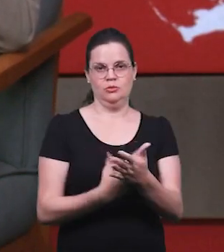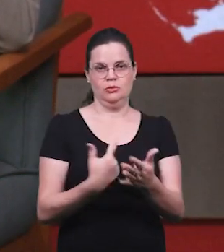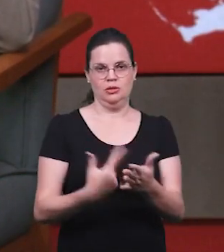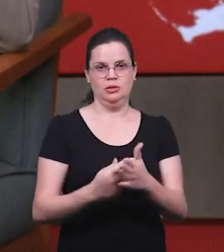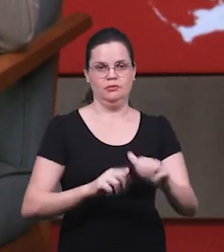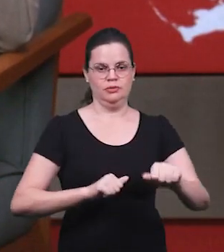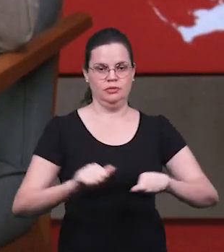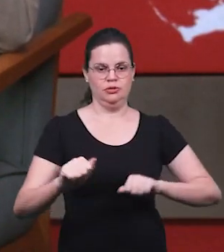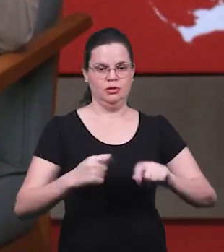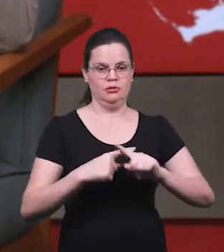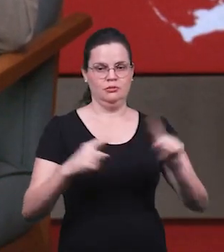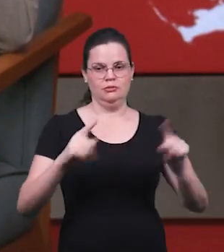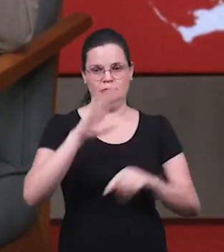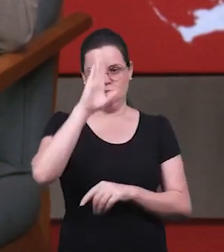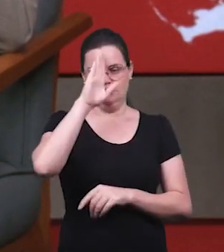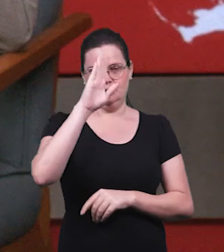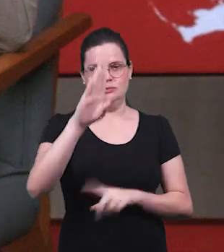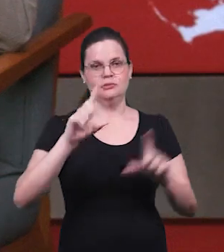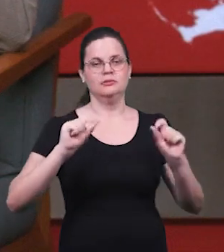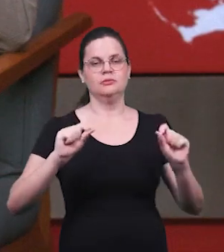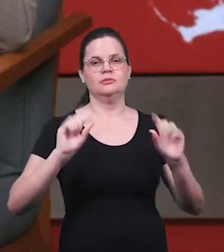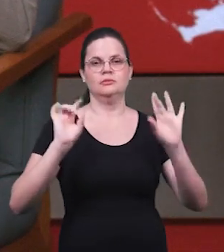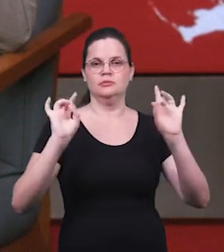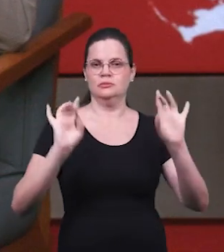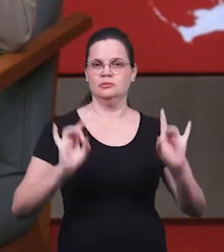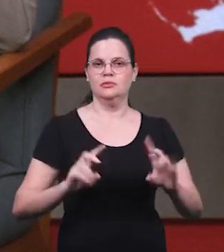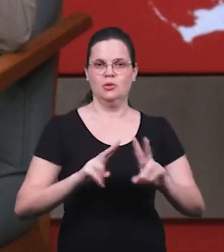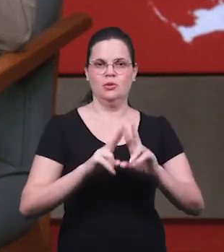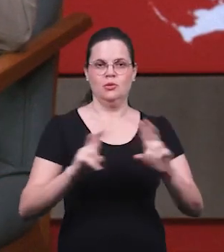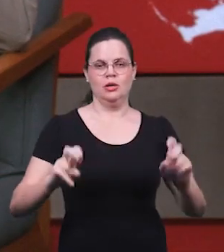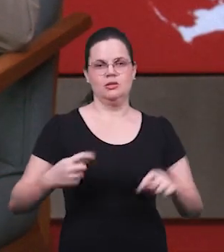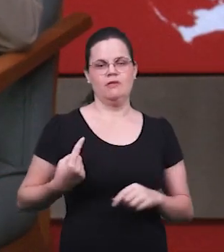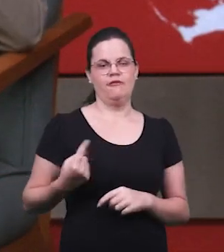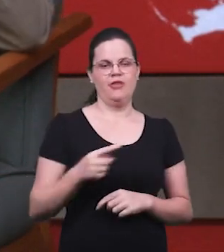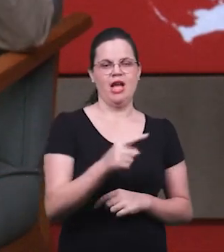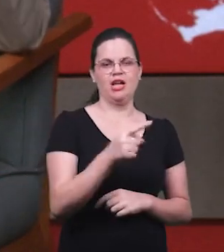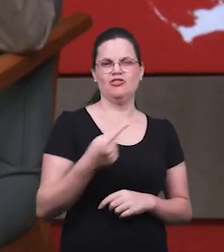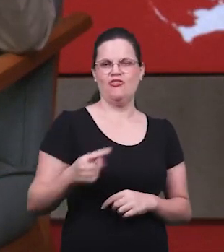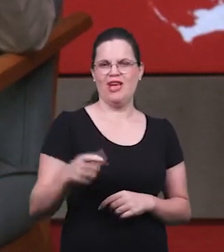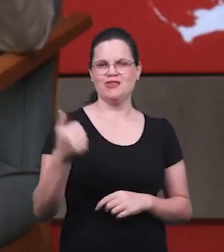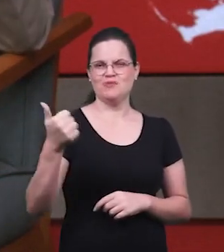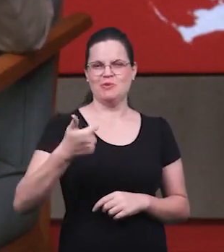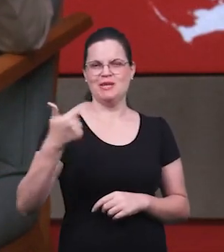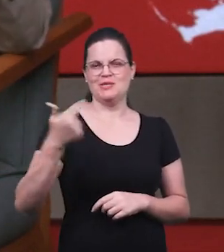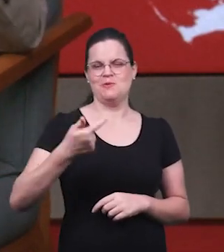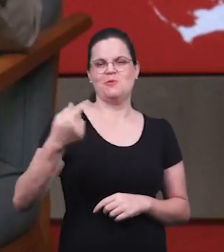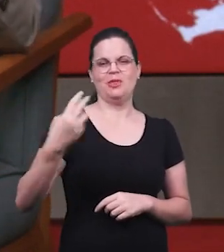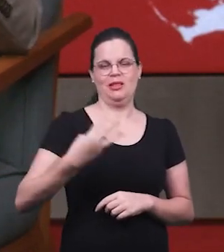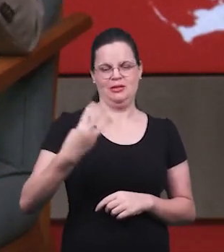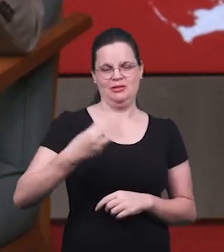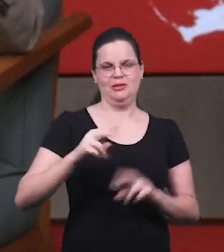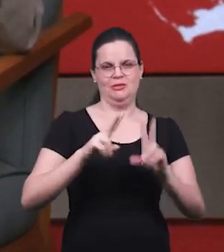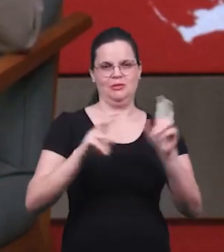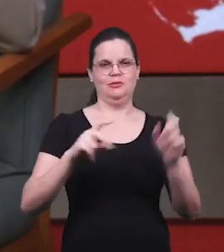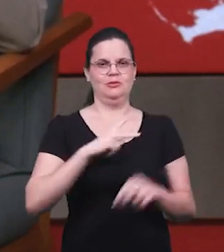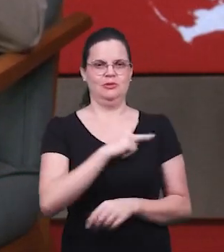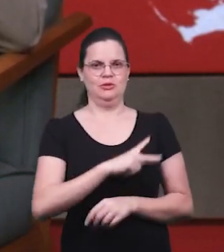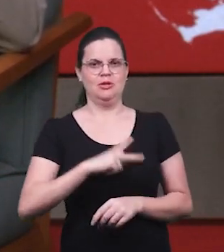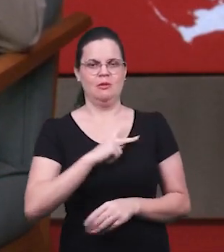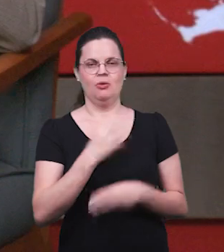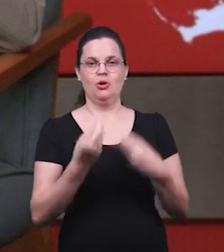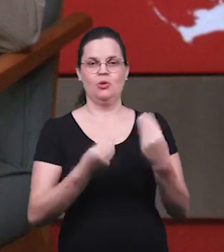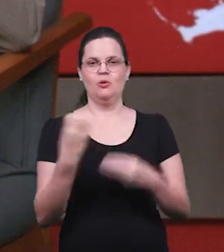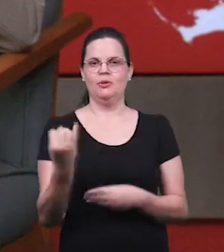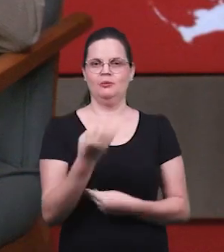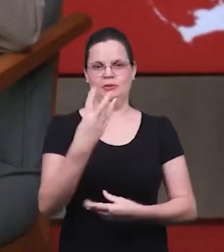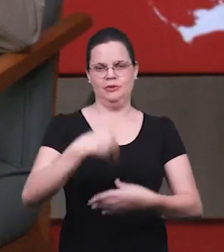Atos, especialmente sobre essas viagens de Paulo, mostrando que a importância da nossa abordagem dentro do